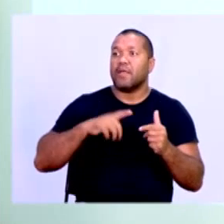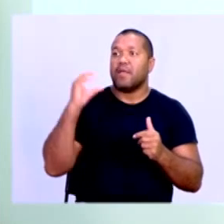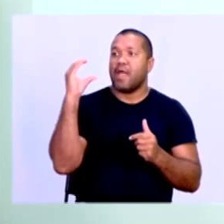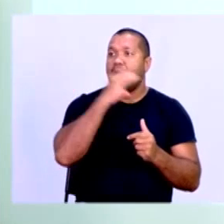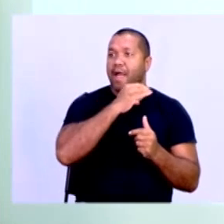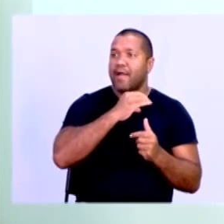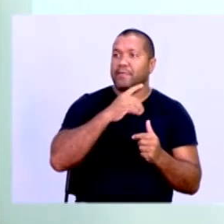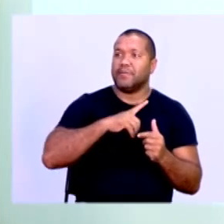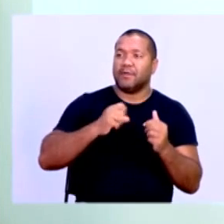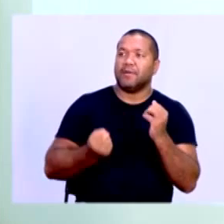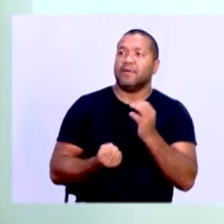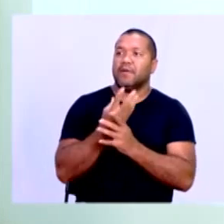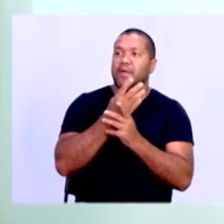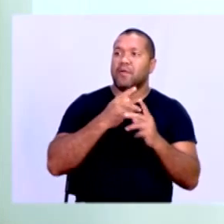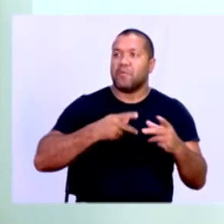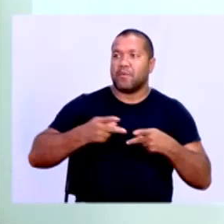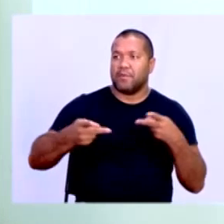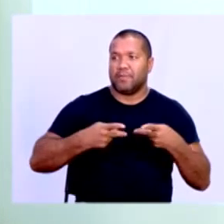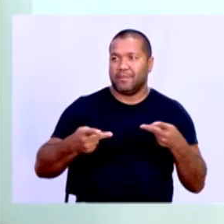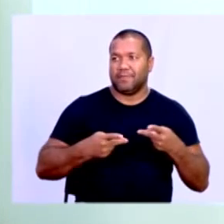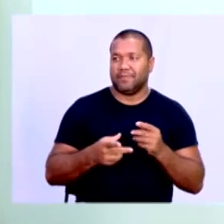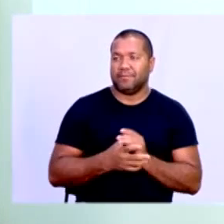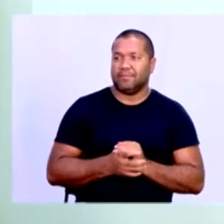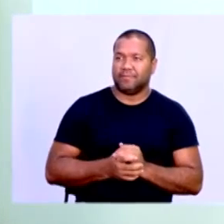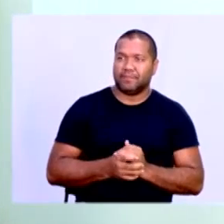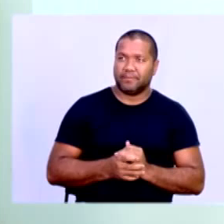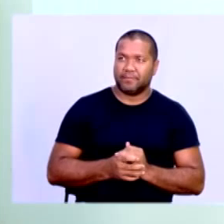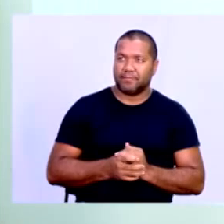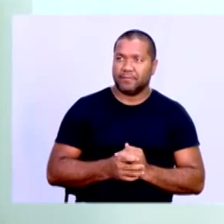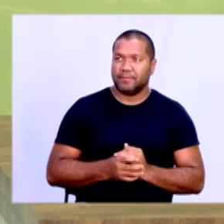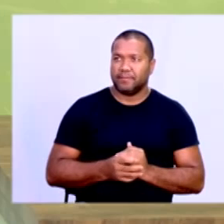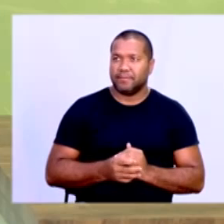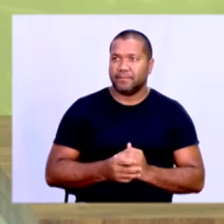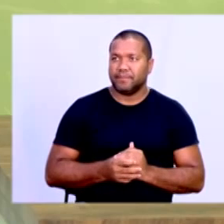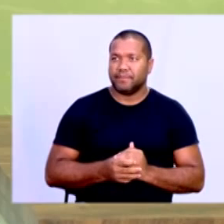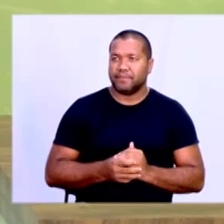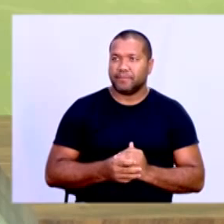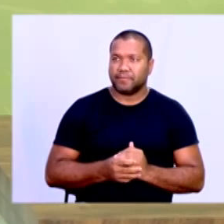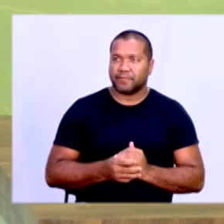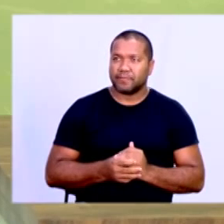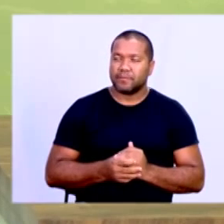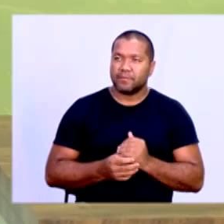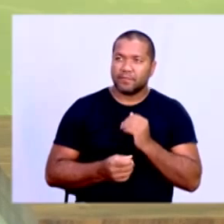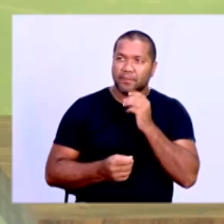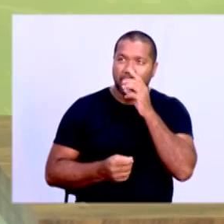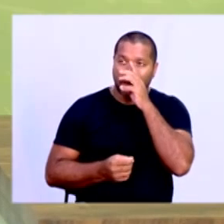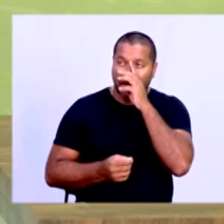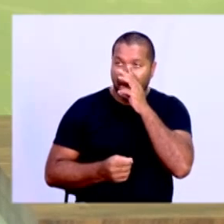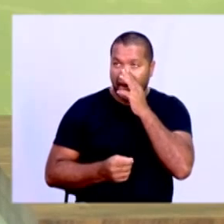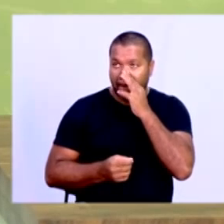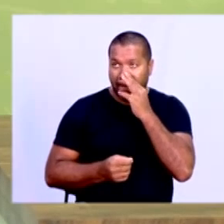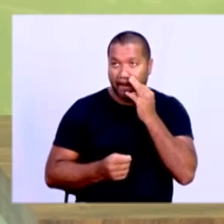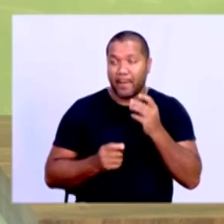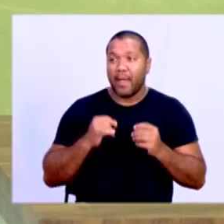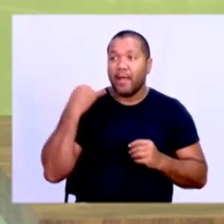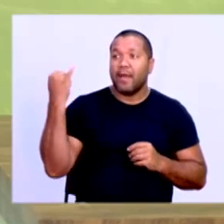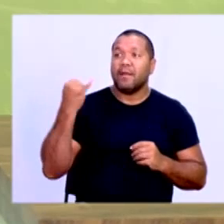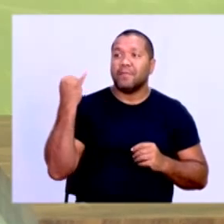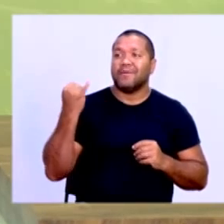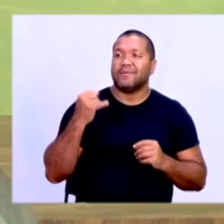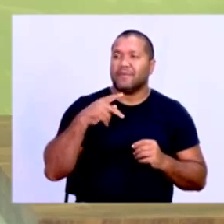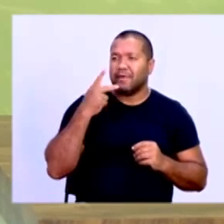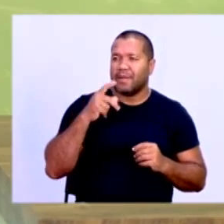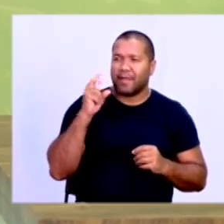no desenvolvimento de qualquer projeto, ok? Ótimo, e vale ressaltar, professor, muito importante dizer, essa velocidade que o